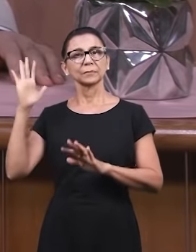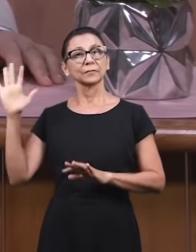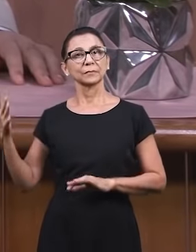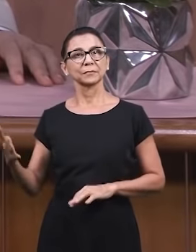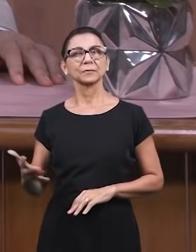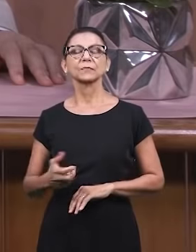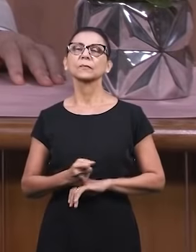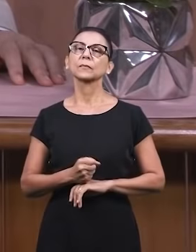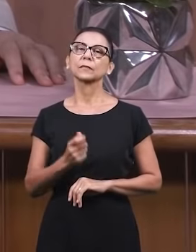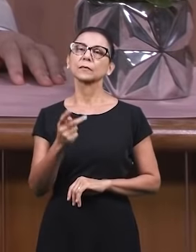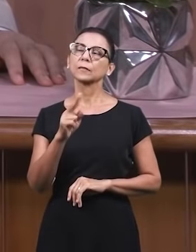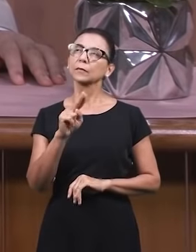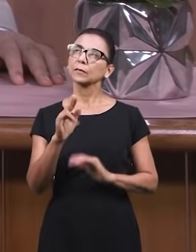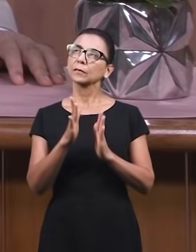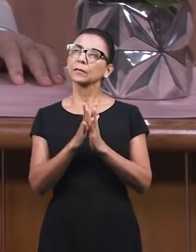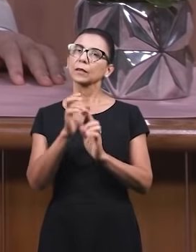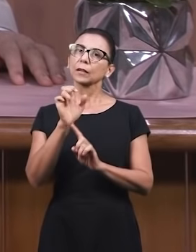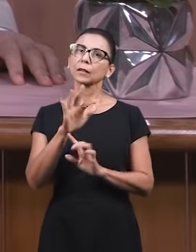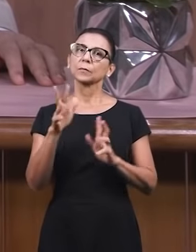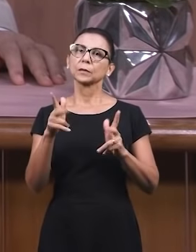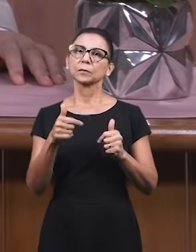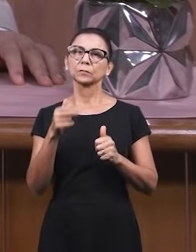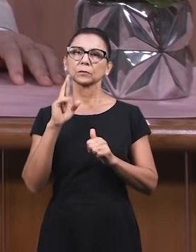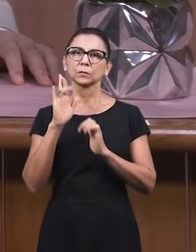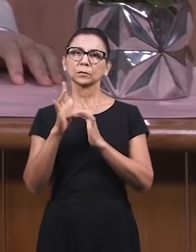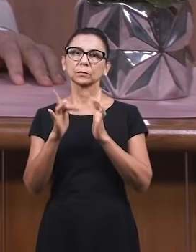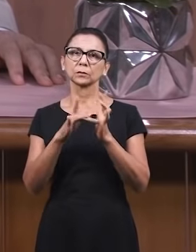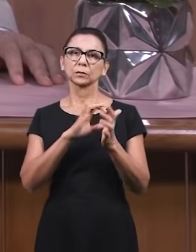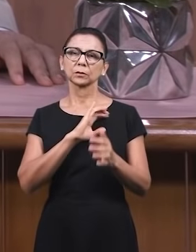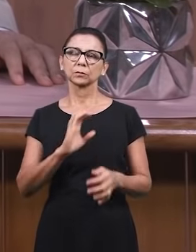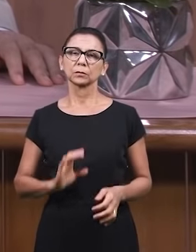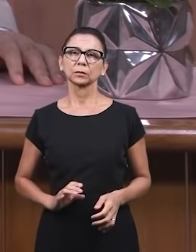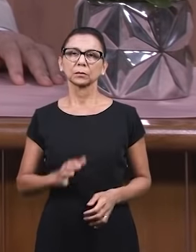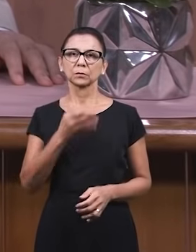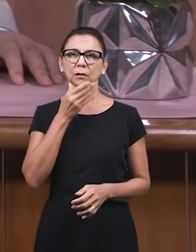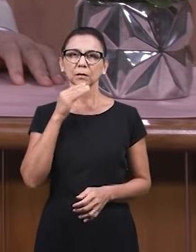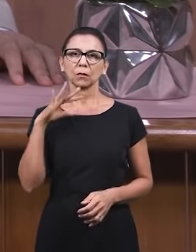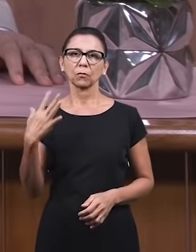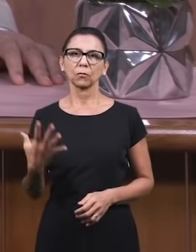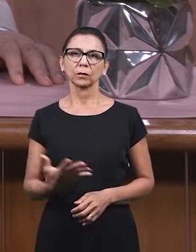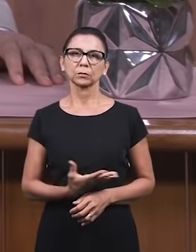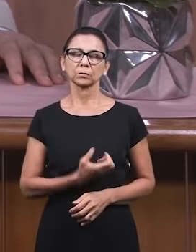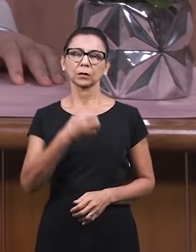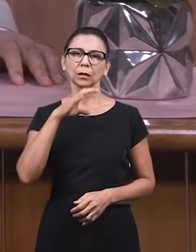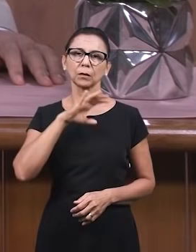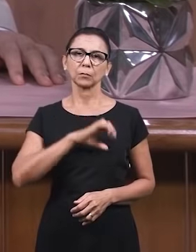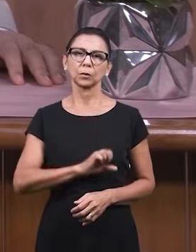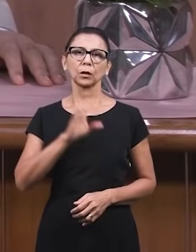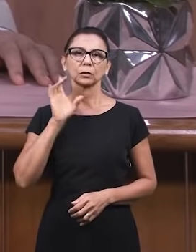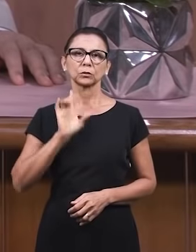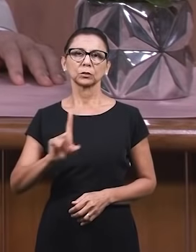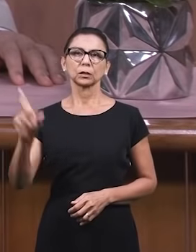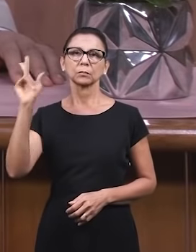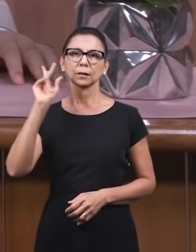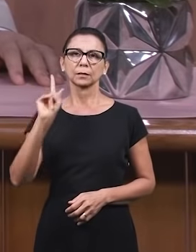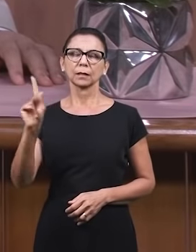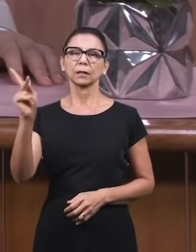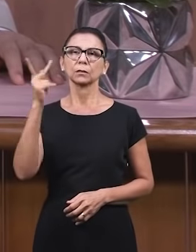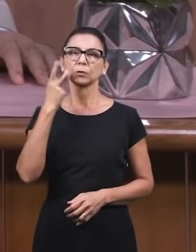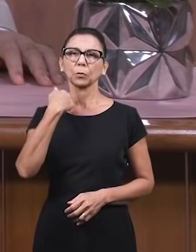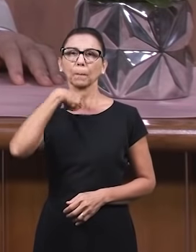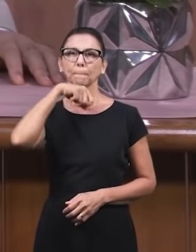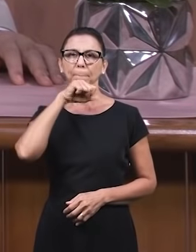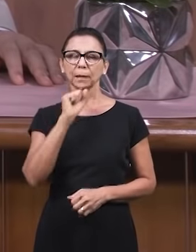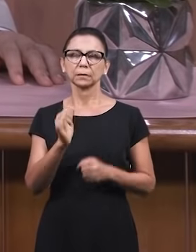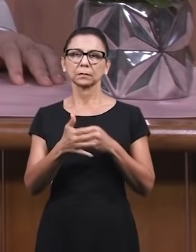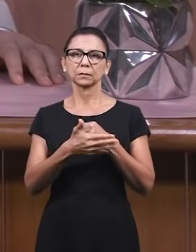e a nossa adoração. E em teu nome dizemos que a graça maravilhosa do Senhor e Salvador Jesus Cristo, o amor de Deus, o nosso eterno Pai, as